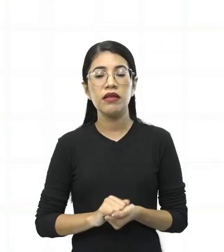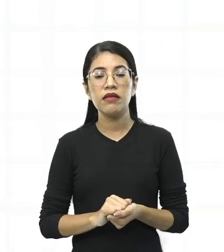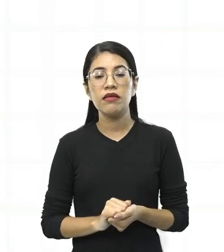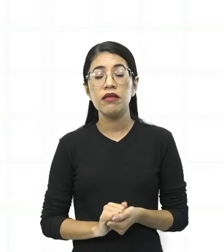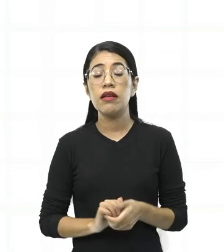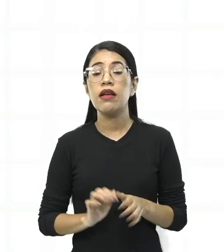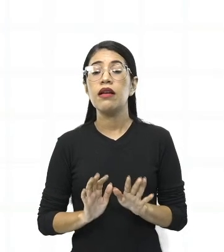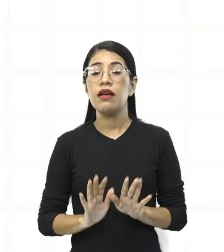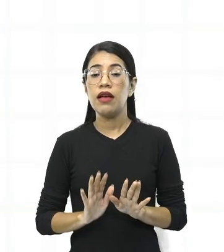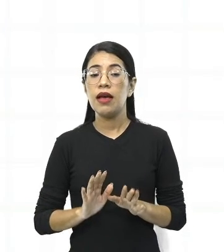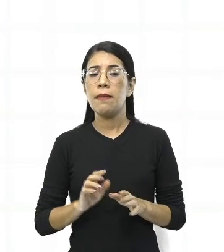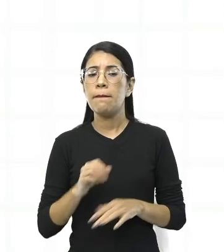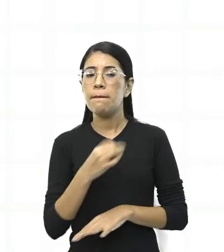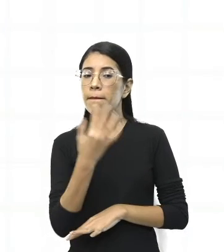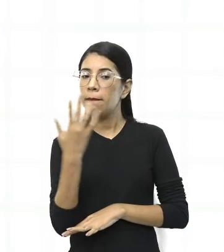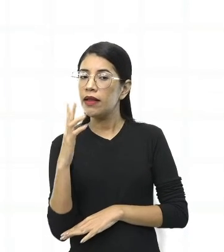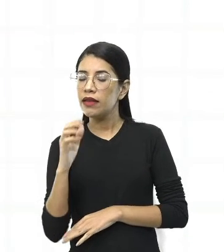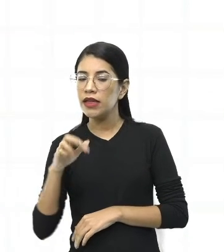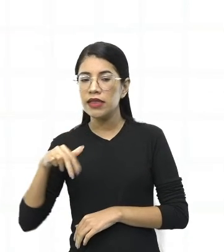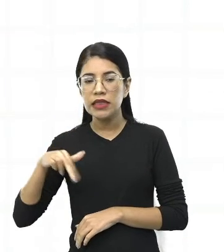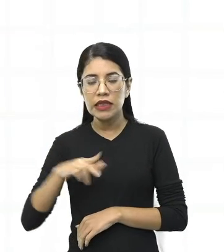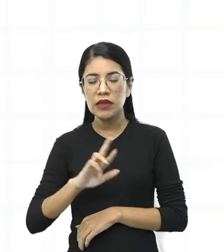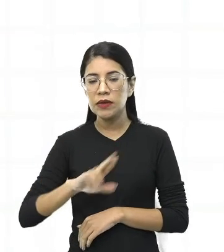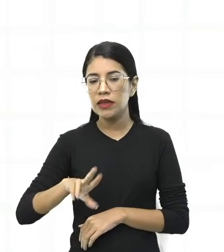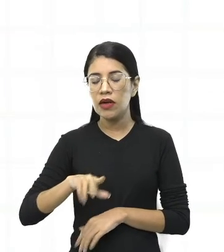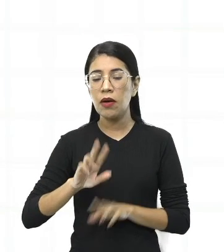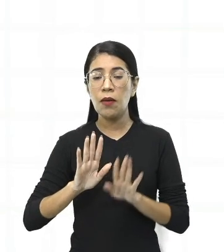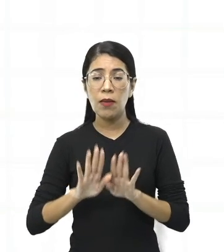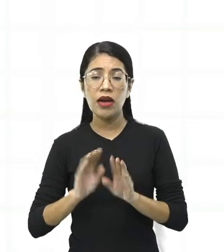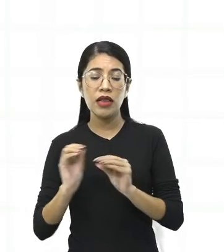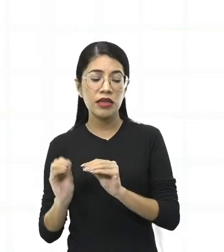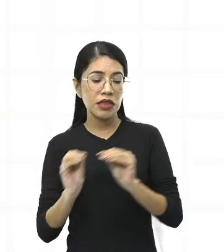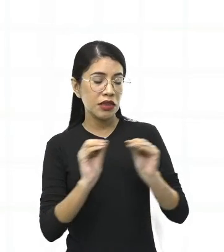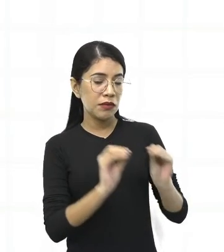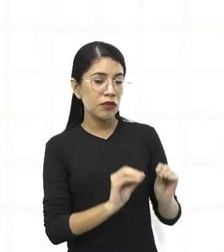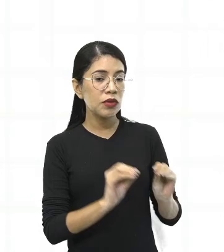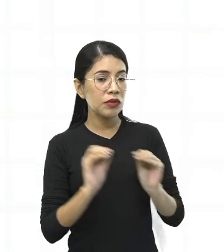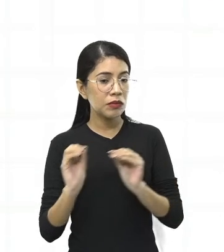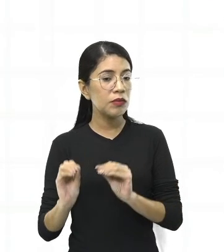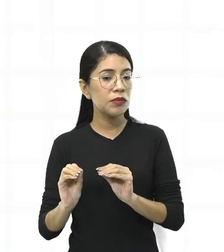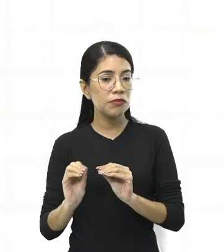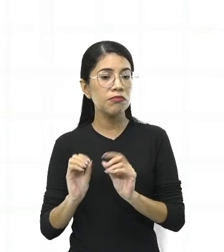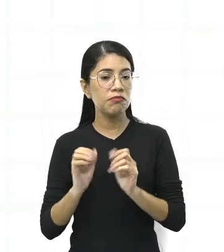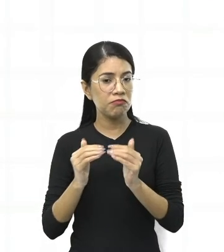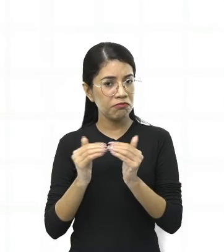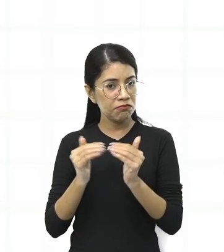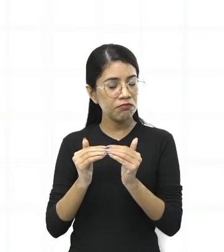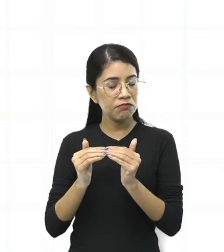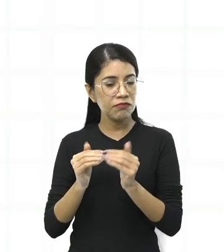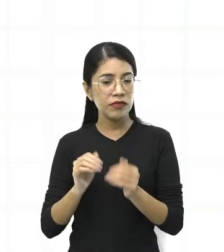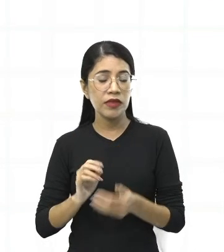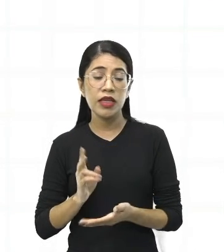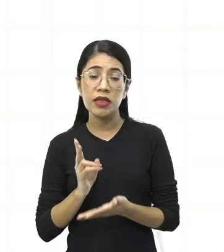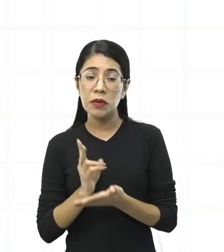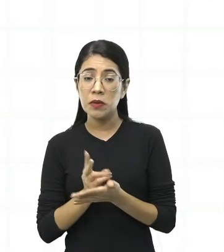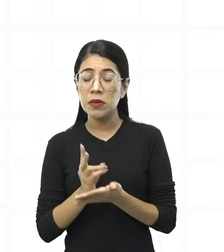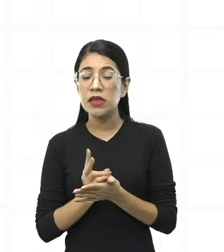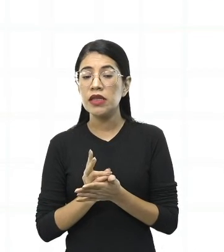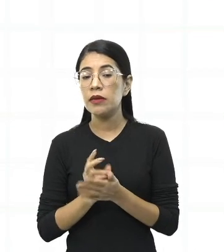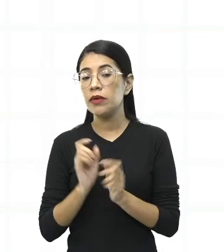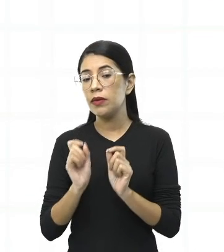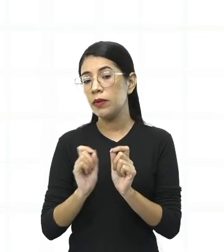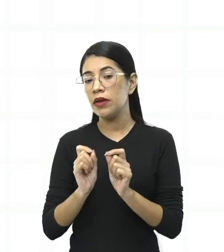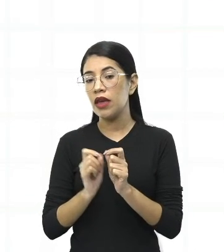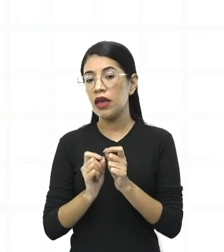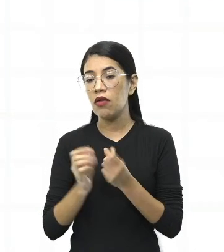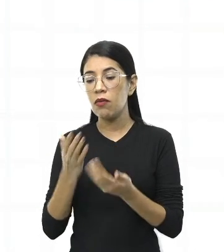plantas não andam, mas de alguma forma elas se deslocam, concorda? Então, todo o tempo há esse jogo, né,